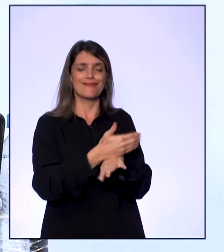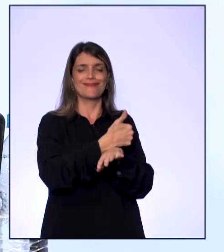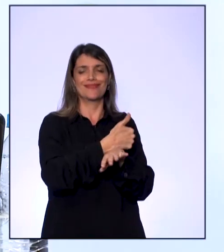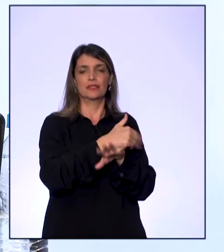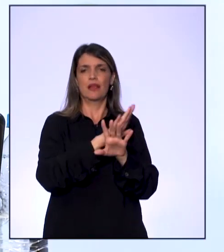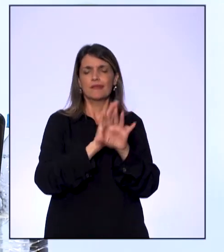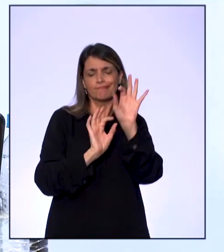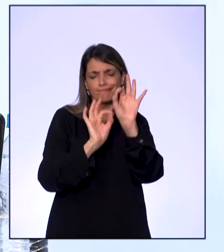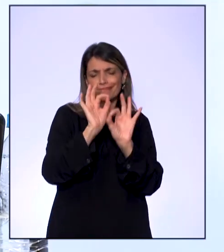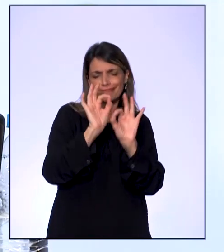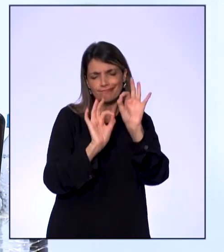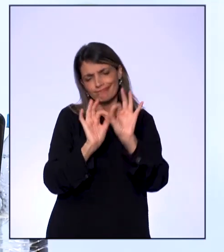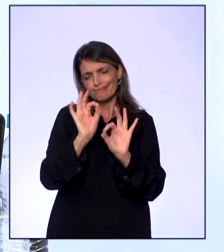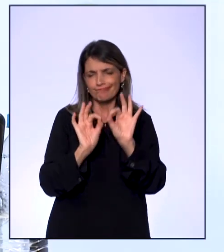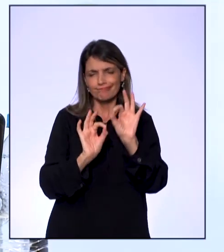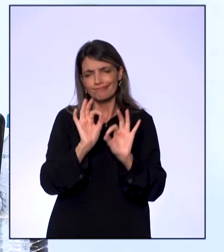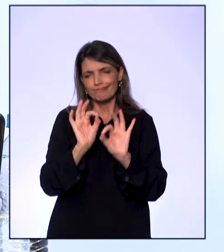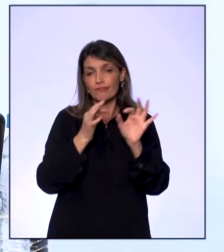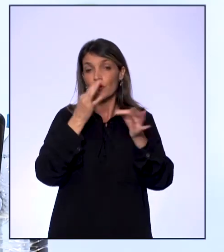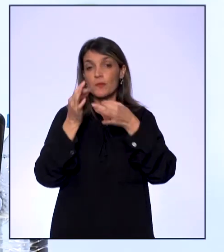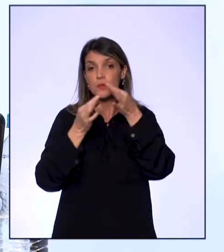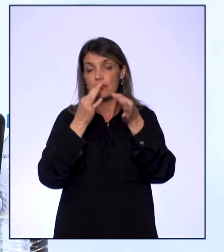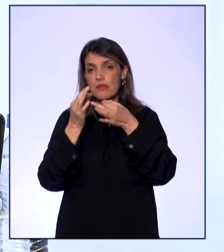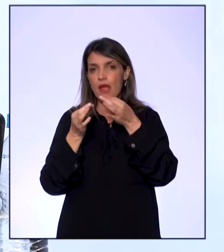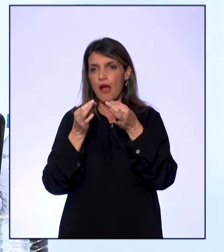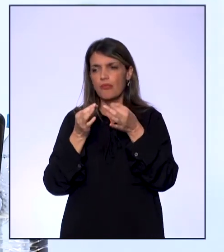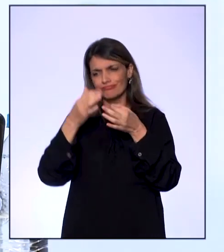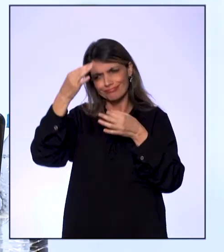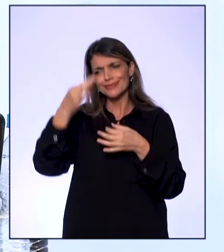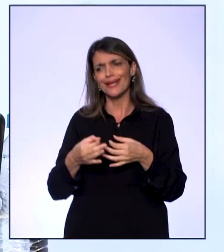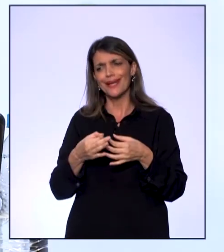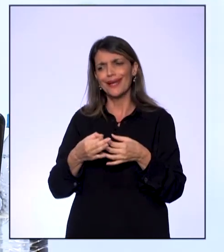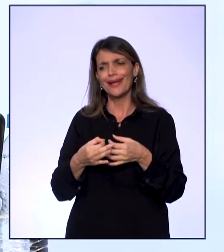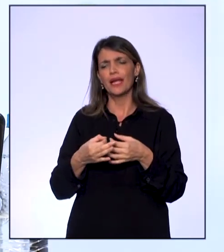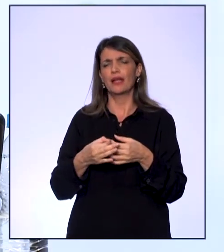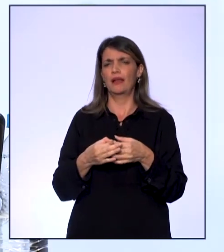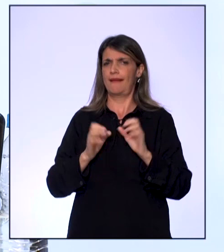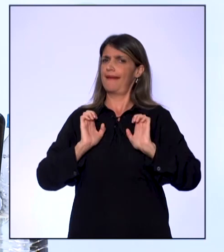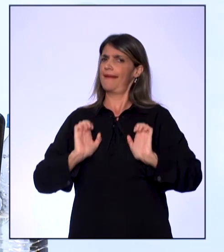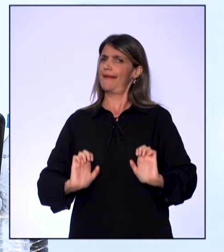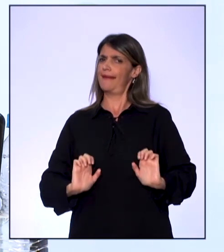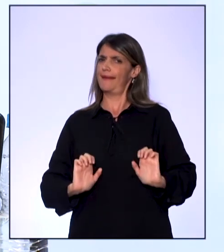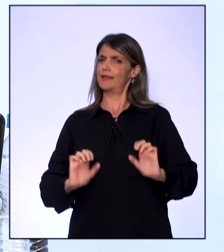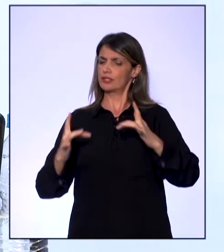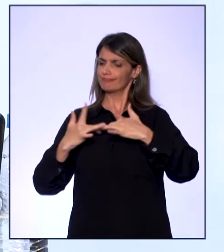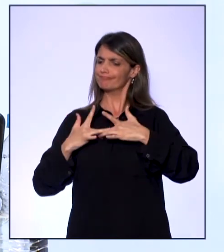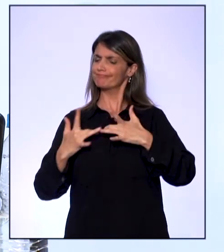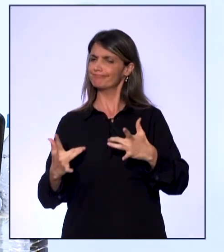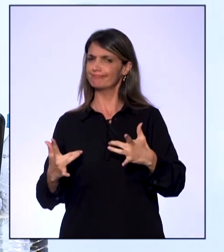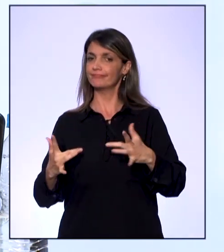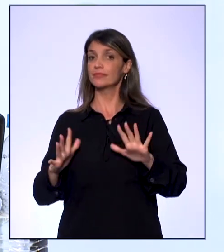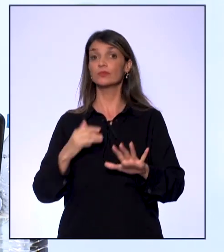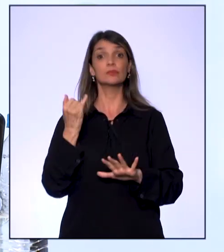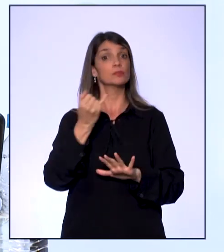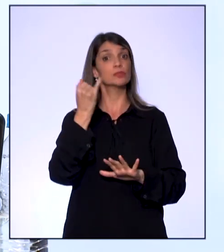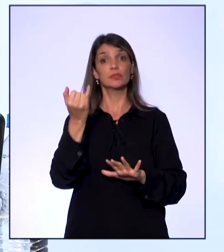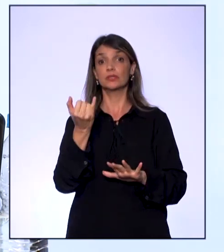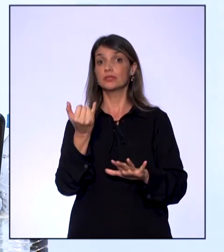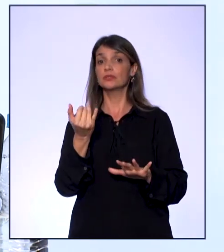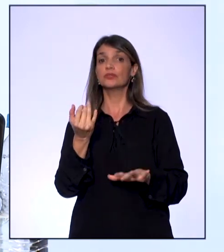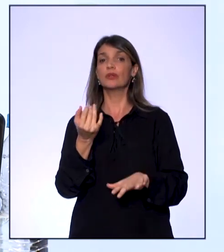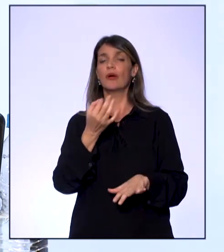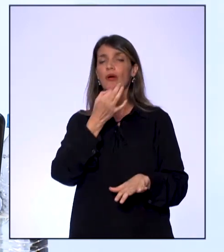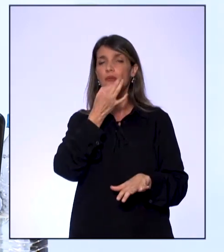vai formulando opiniões que talvez sejam mais prudentes, mais éticas, mais solidárias. E é importante emitir opiniões, sim.